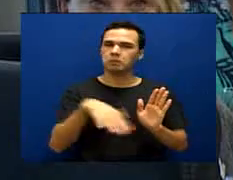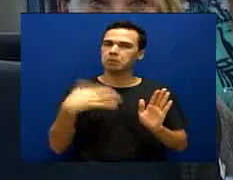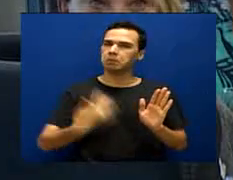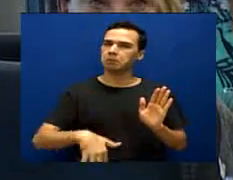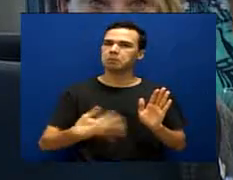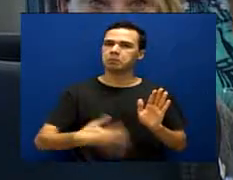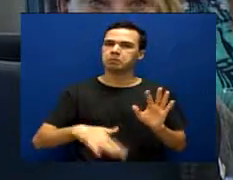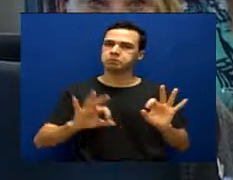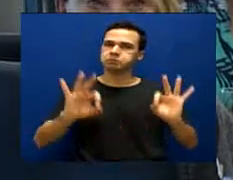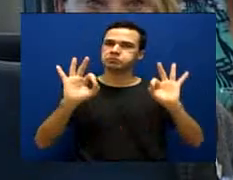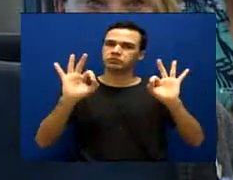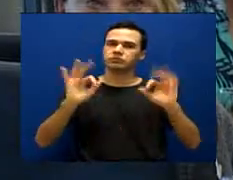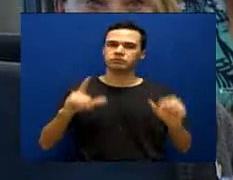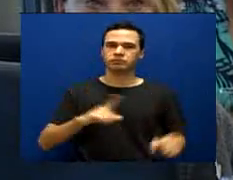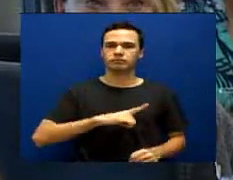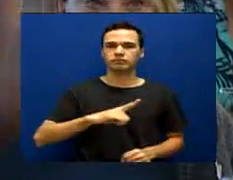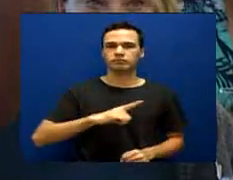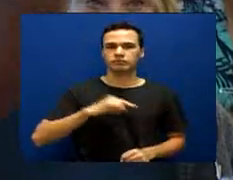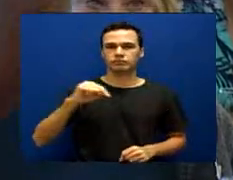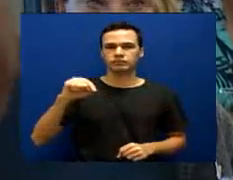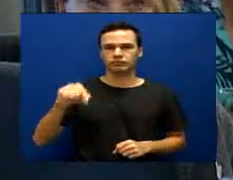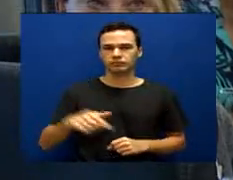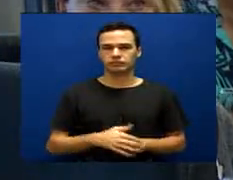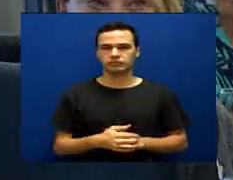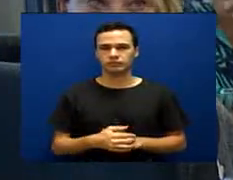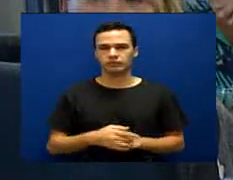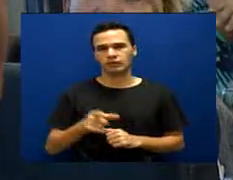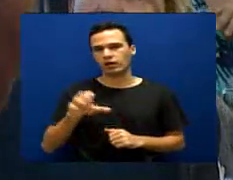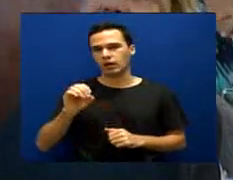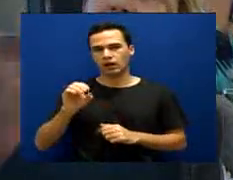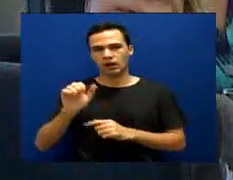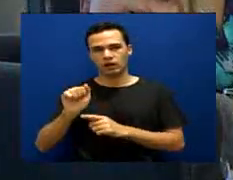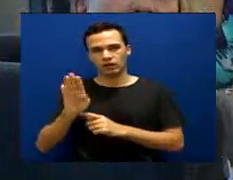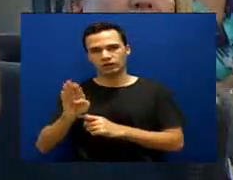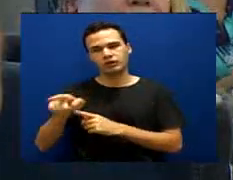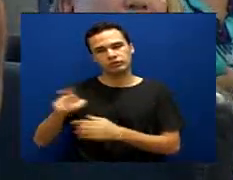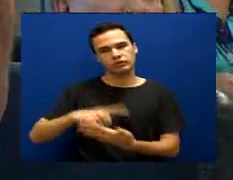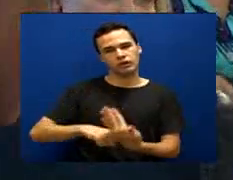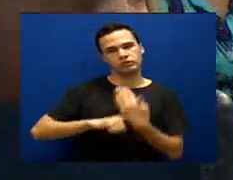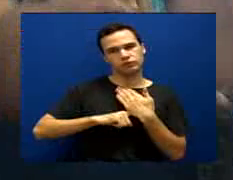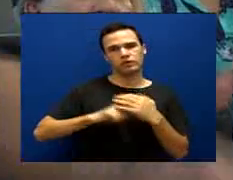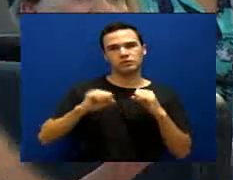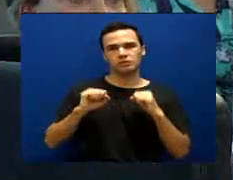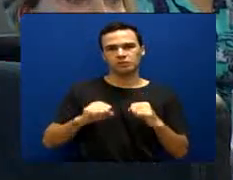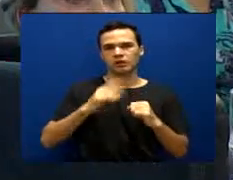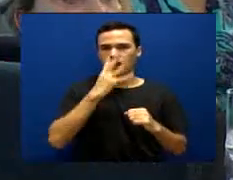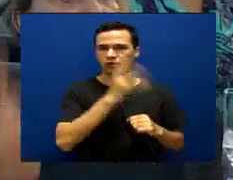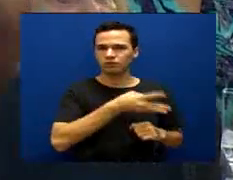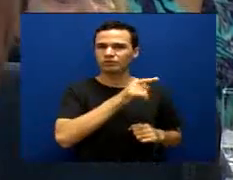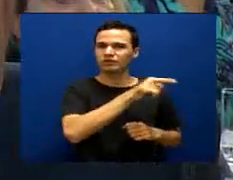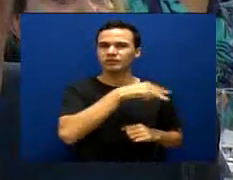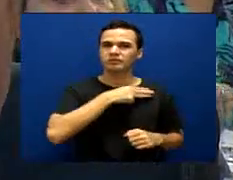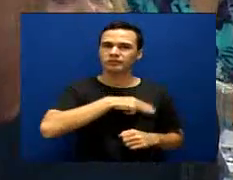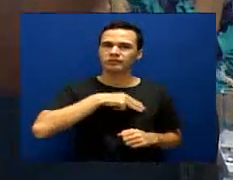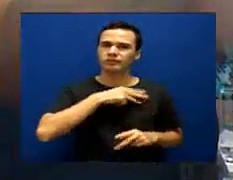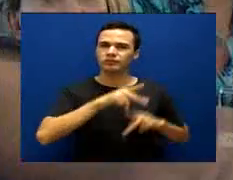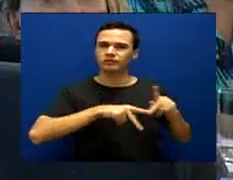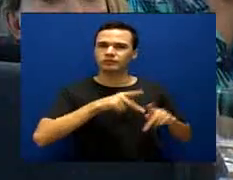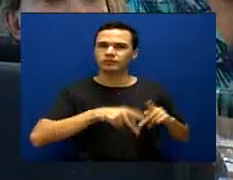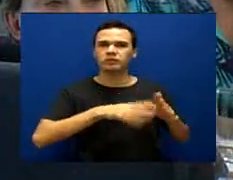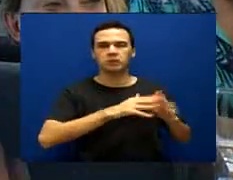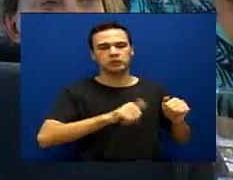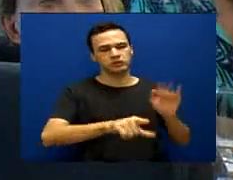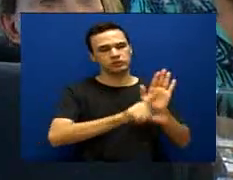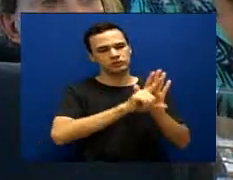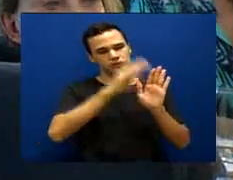né? Nesse sentido, se for o caso, a OAB ajudar nessa questão, denunciar para o Ministério Público para exigir cumprimento